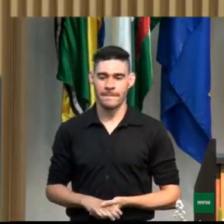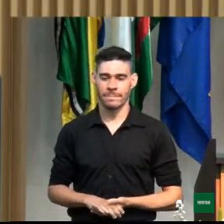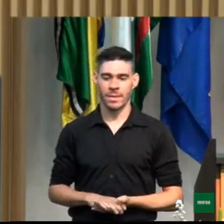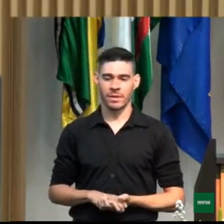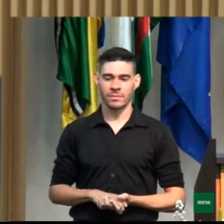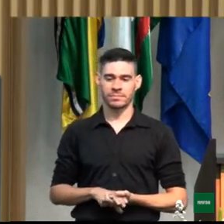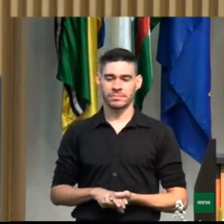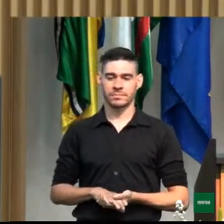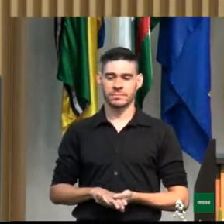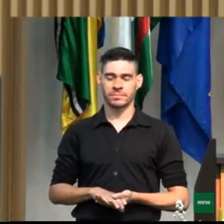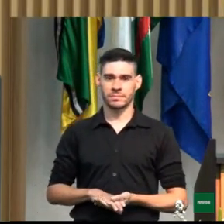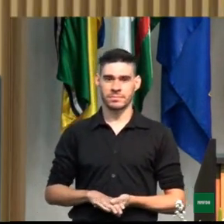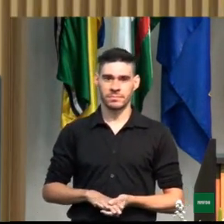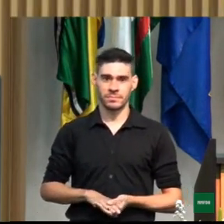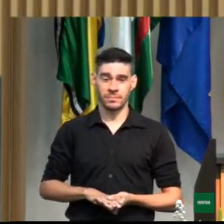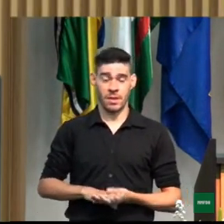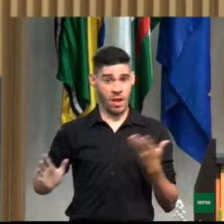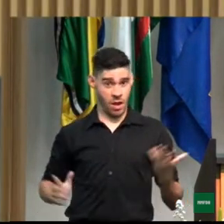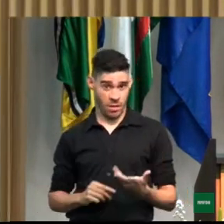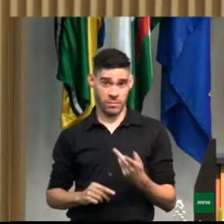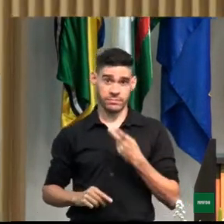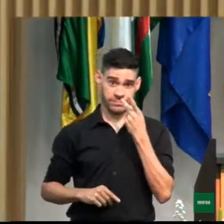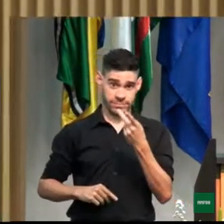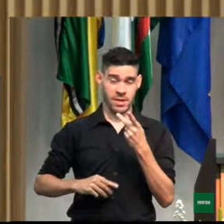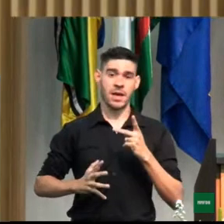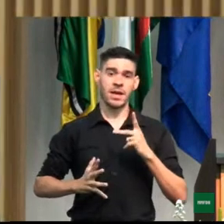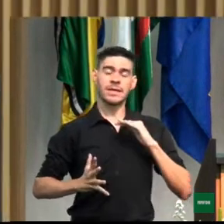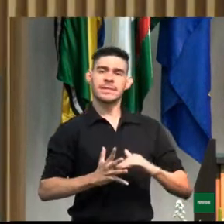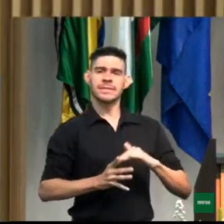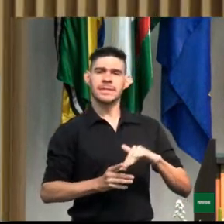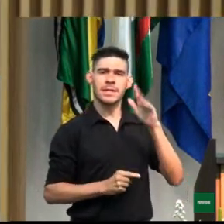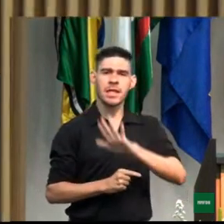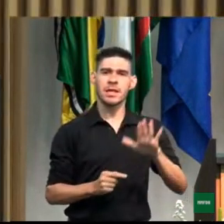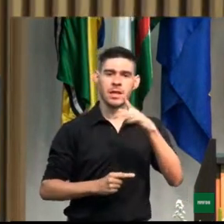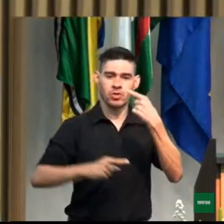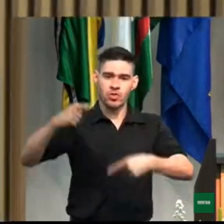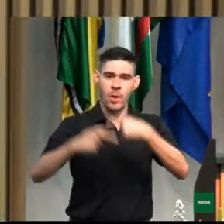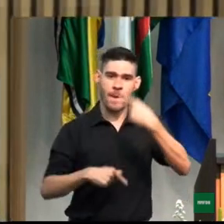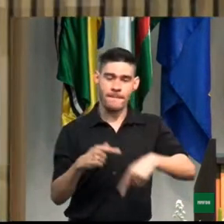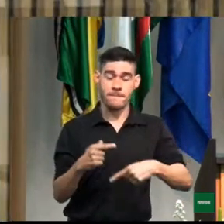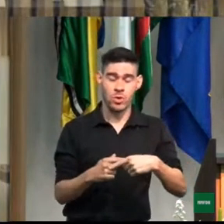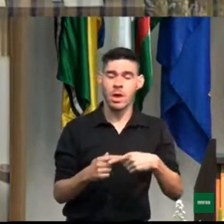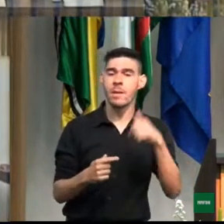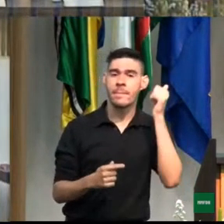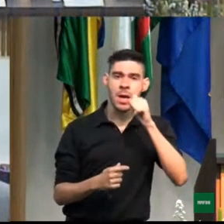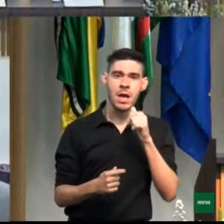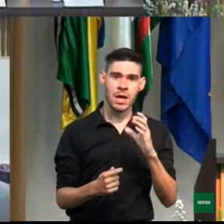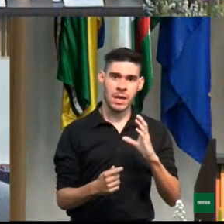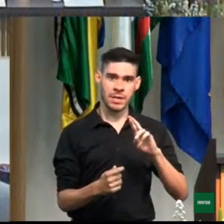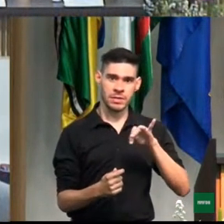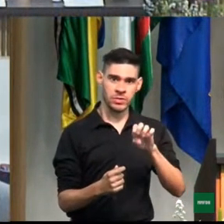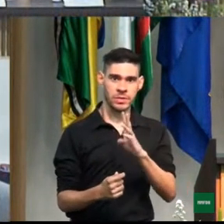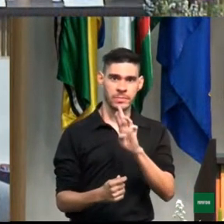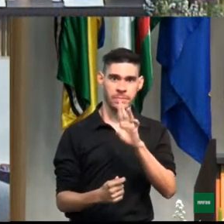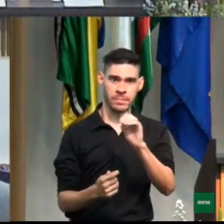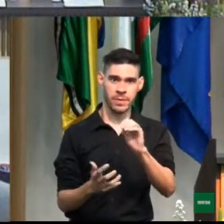Com a palavra, a Secretária Nacional de Políticas para as Mulheres, Cristiane Brito.